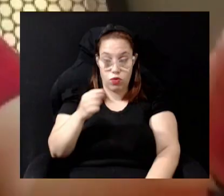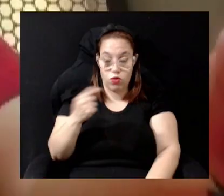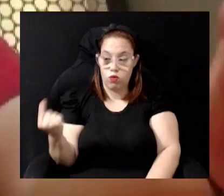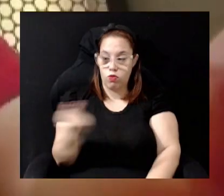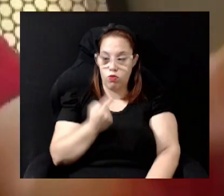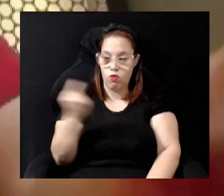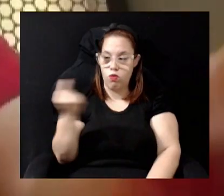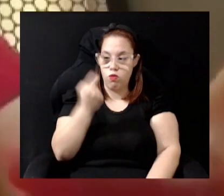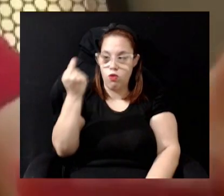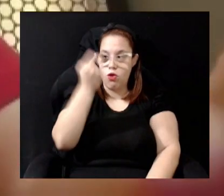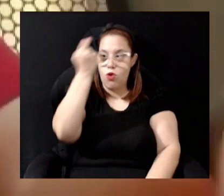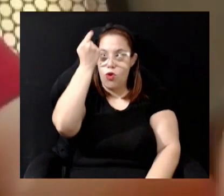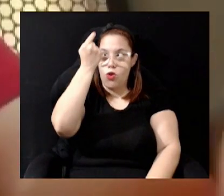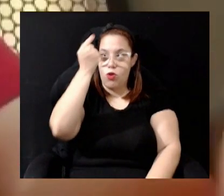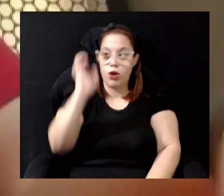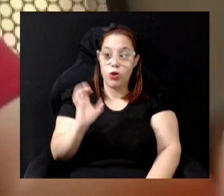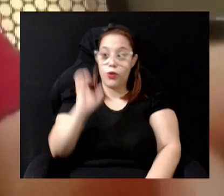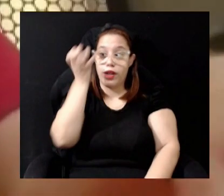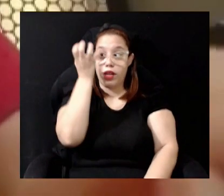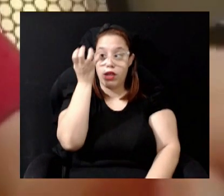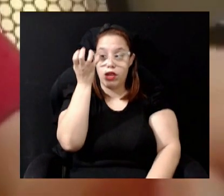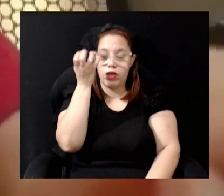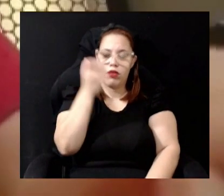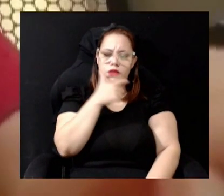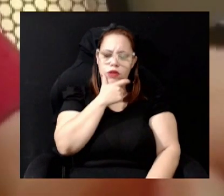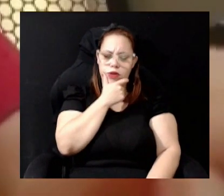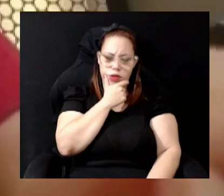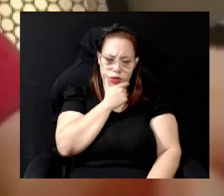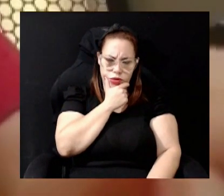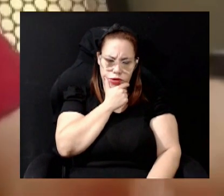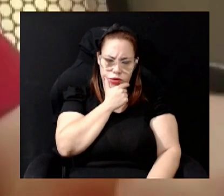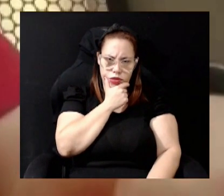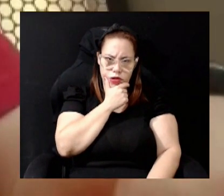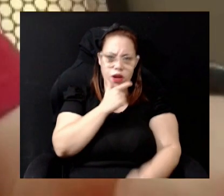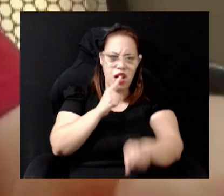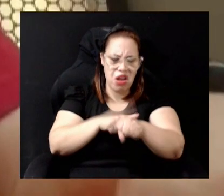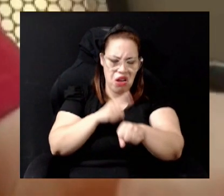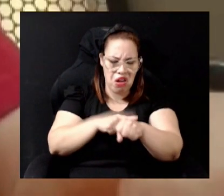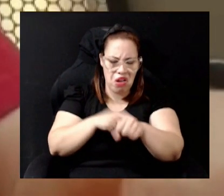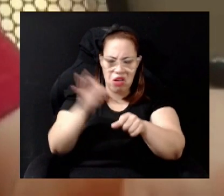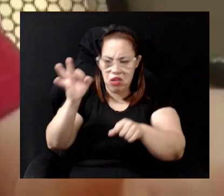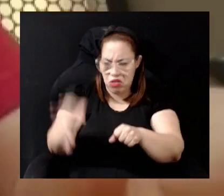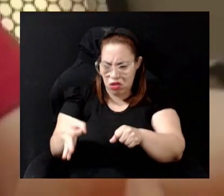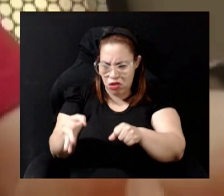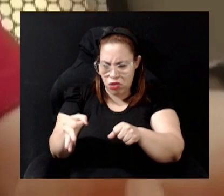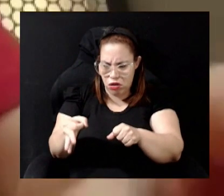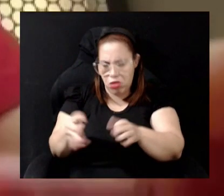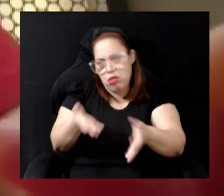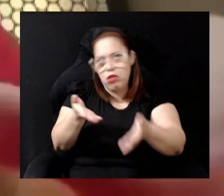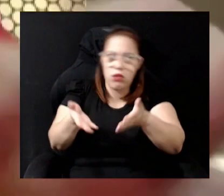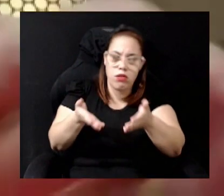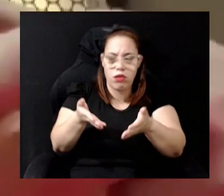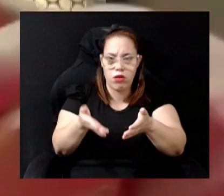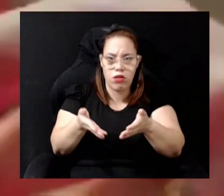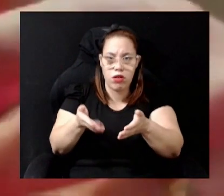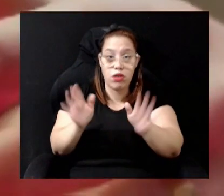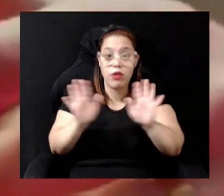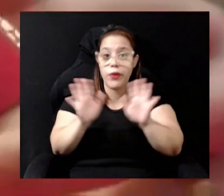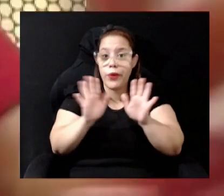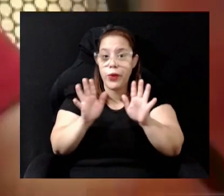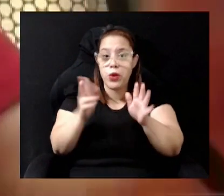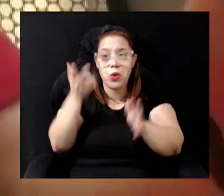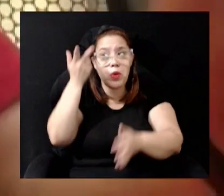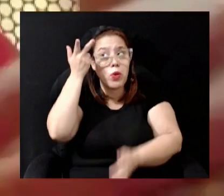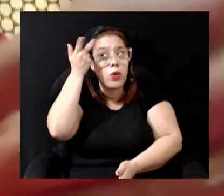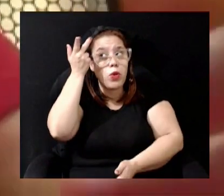é algo um pouco, você sabe, a hora certa, no local certo, né? não é uma coisa muito comum. Geralmente,